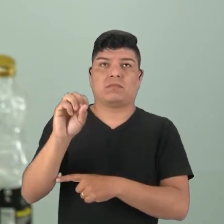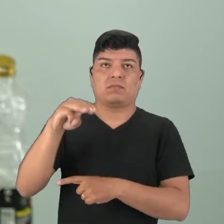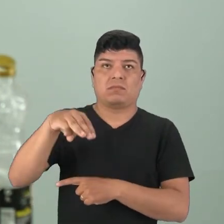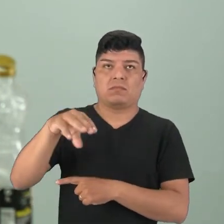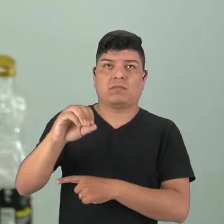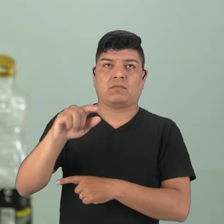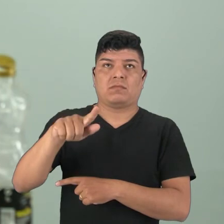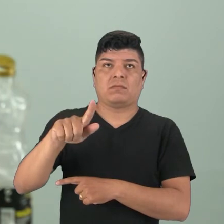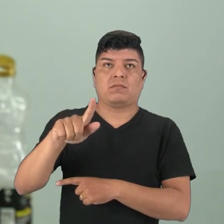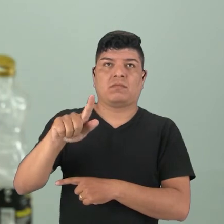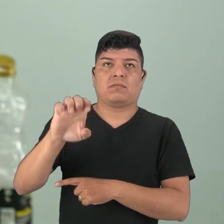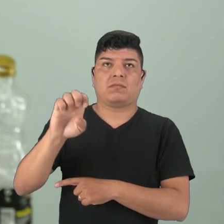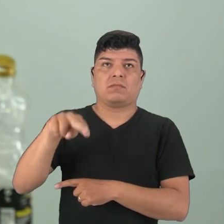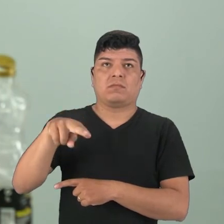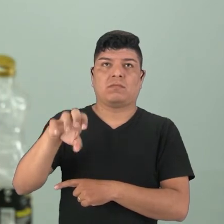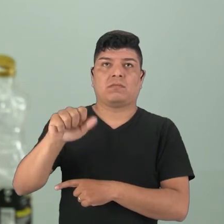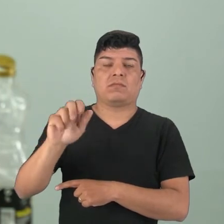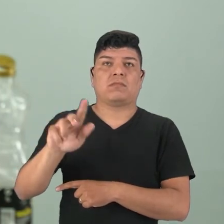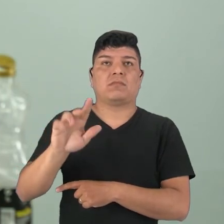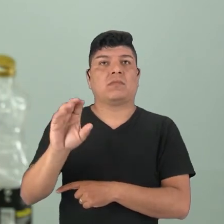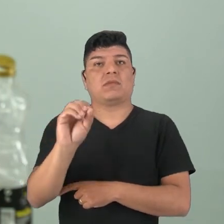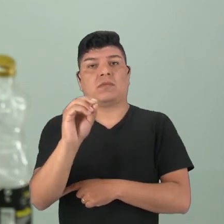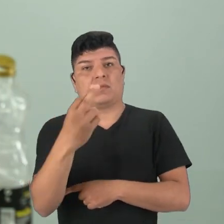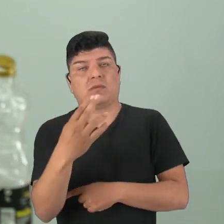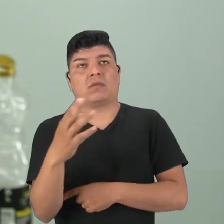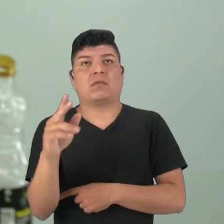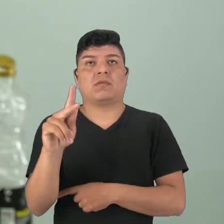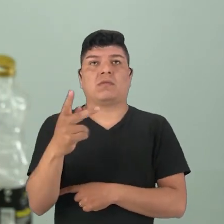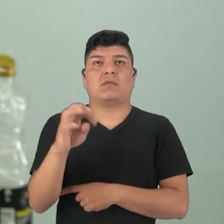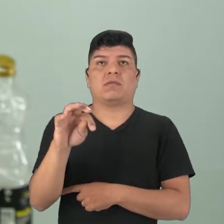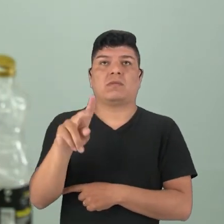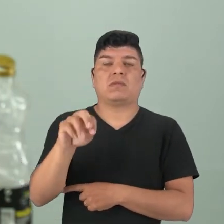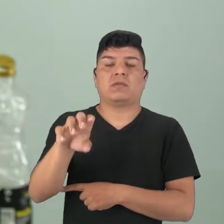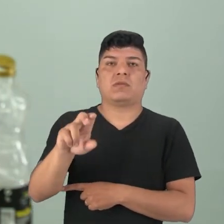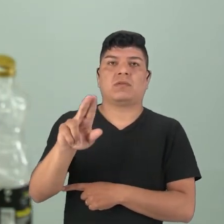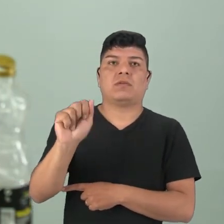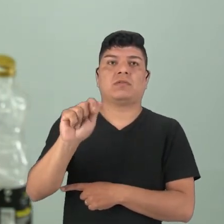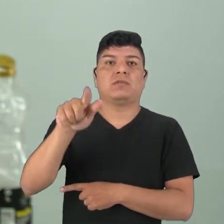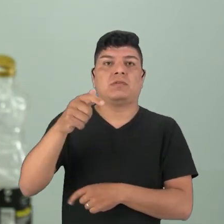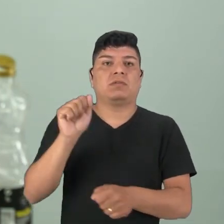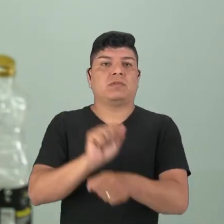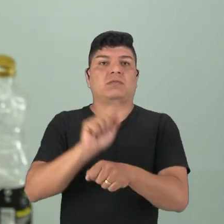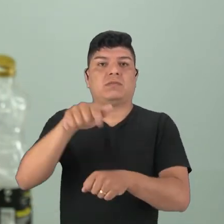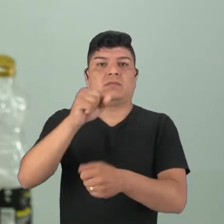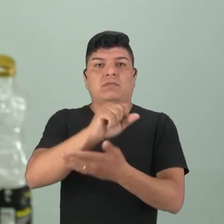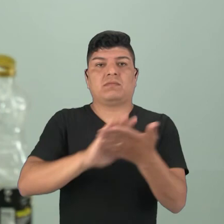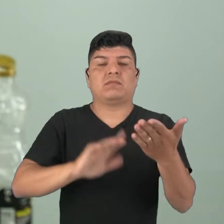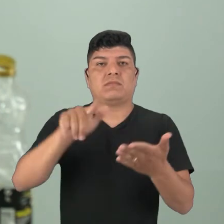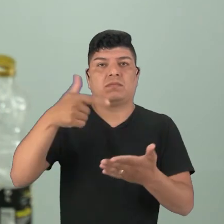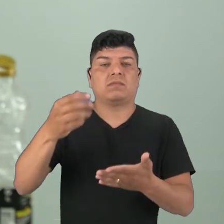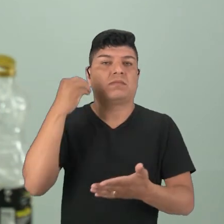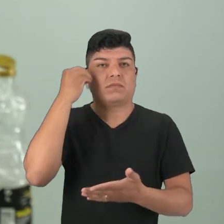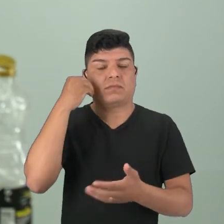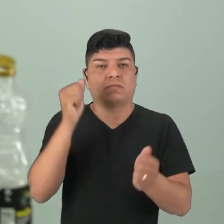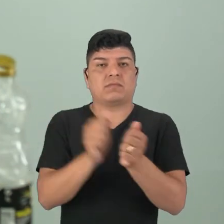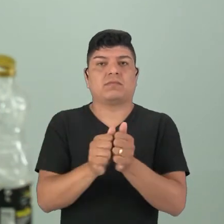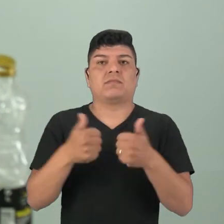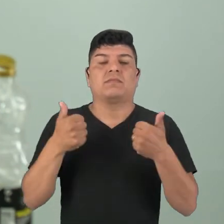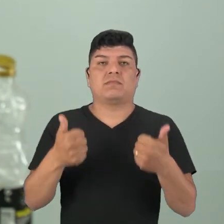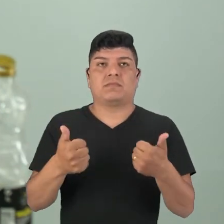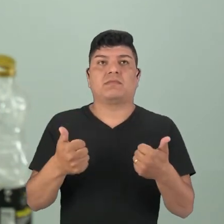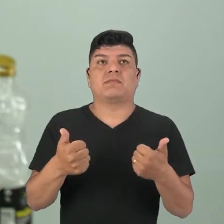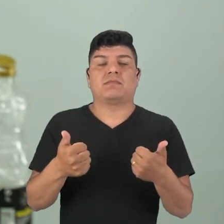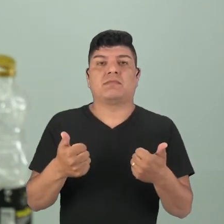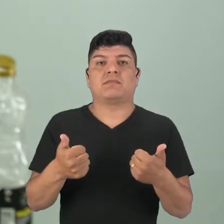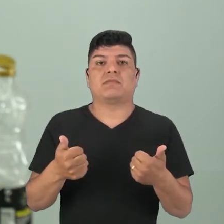E a gente vai poder compreender um pouco mais na próxima aula. Eu te aguardo para a gente poder fazer outras atividades e experiências juntos, tá